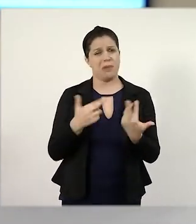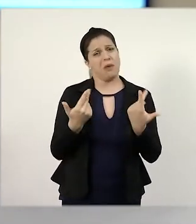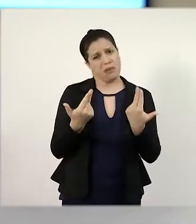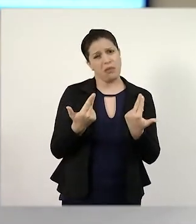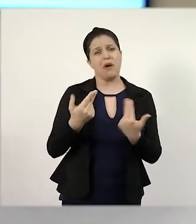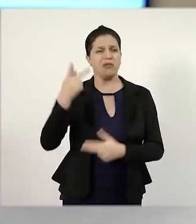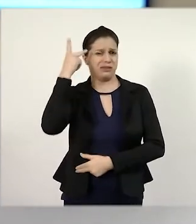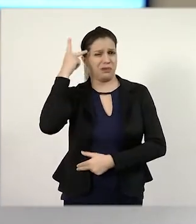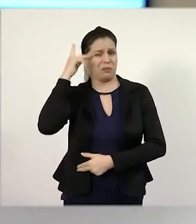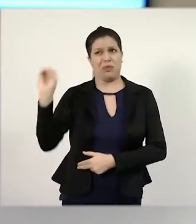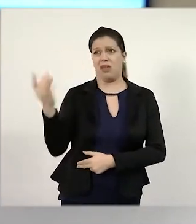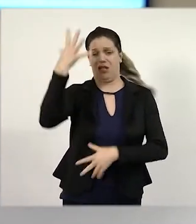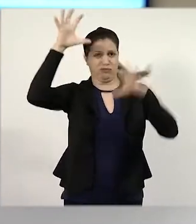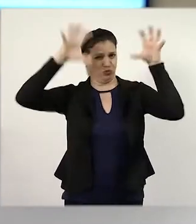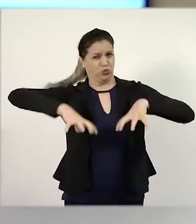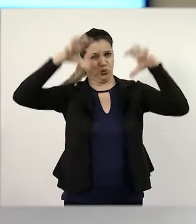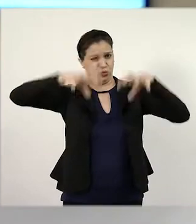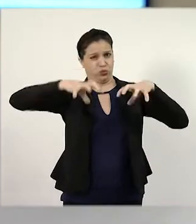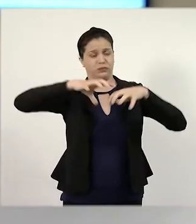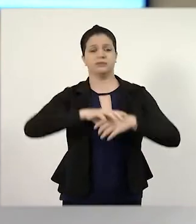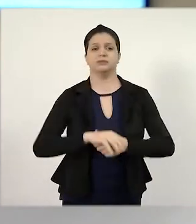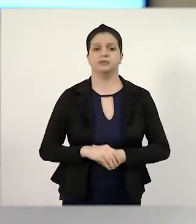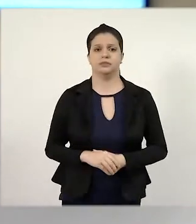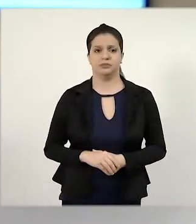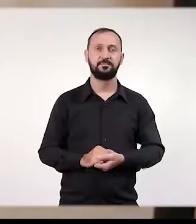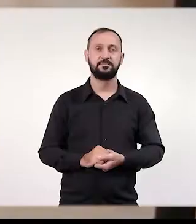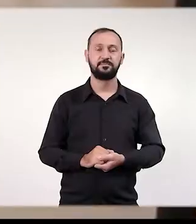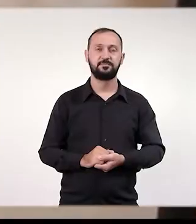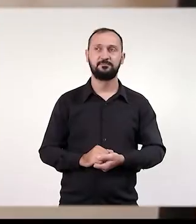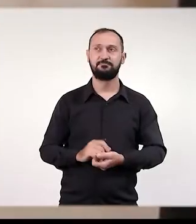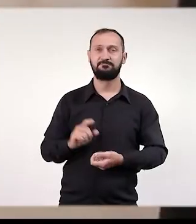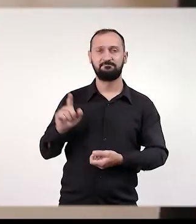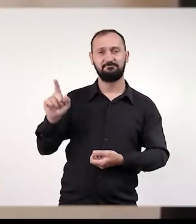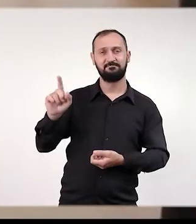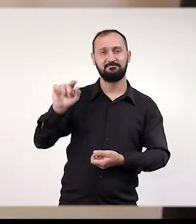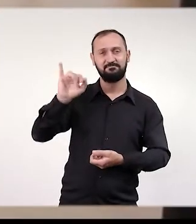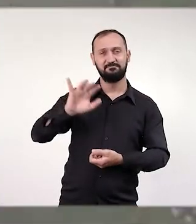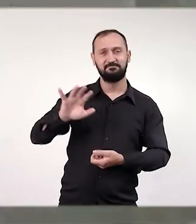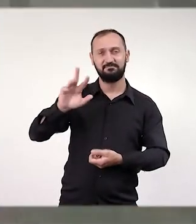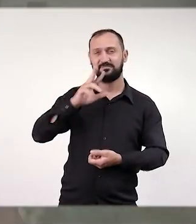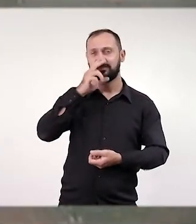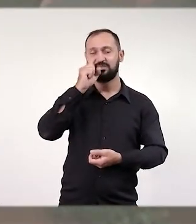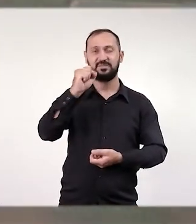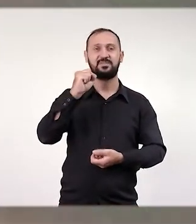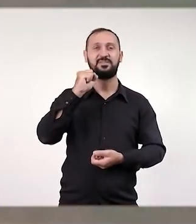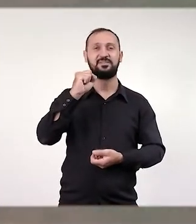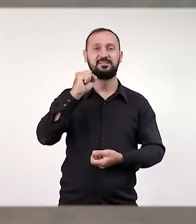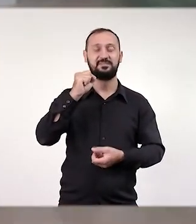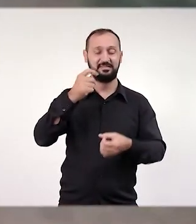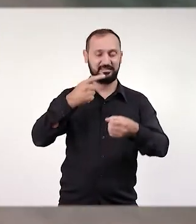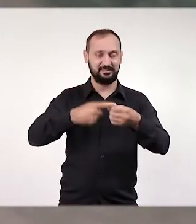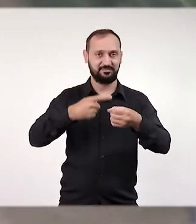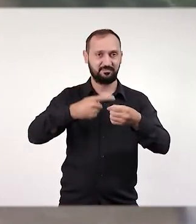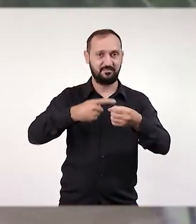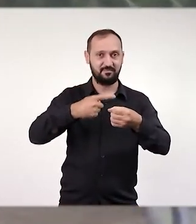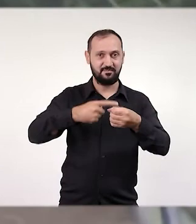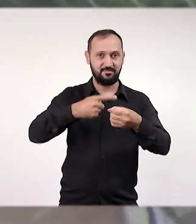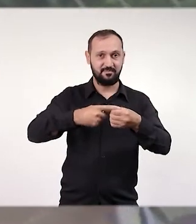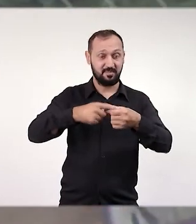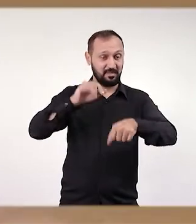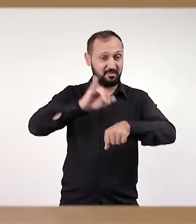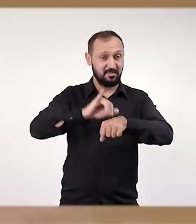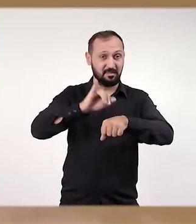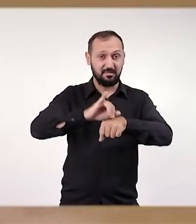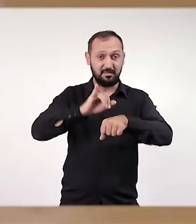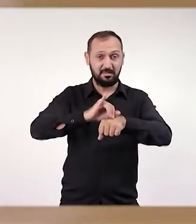os provocados pela chuva em São Paulo. As imagens impressionam. A cidade de São